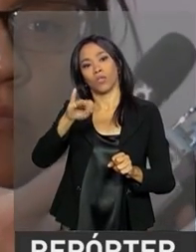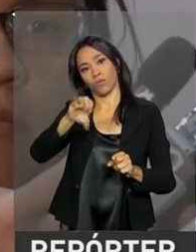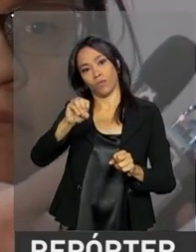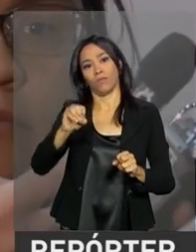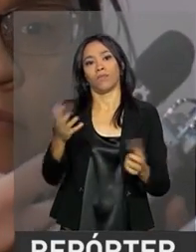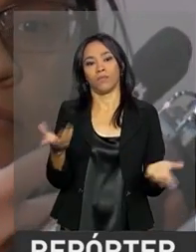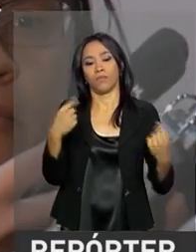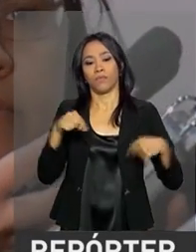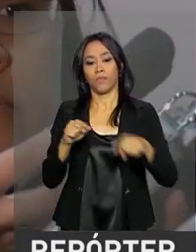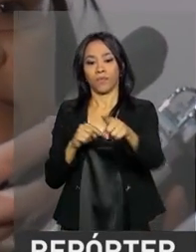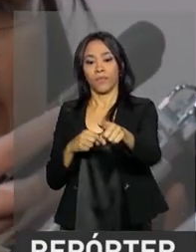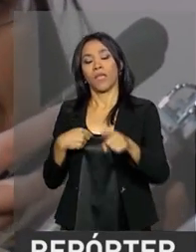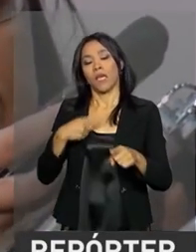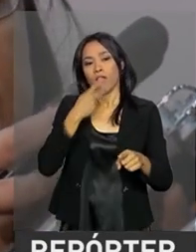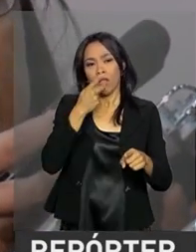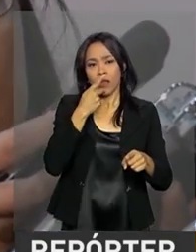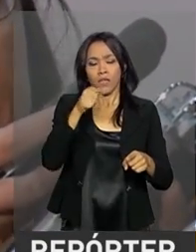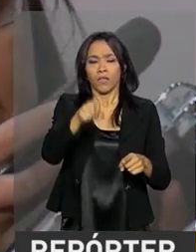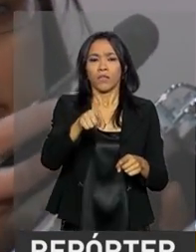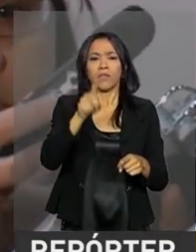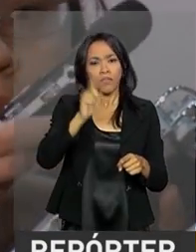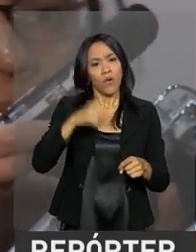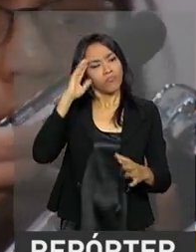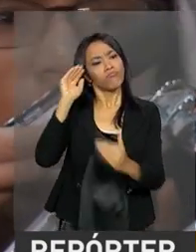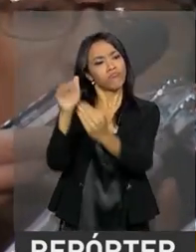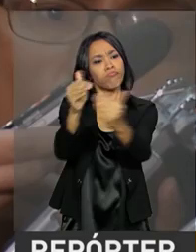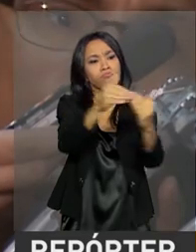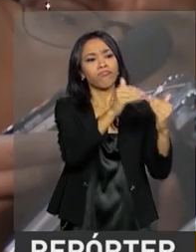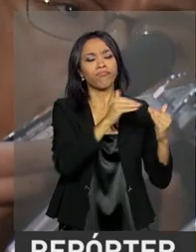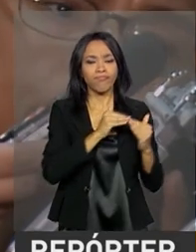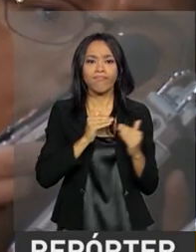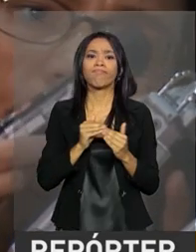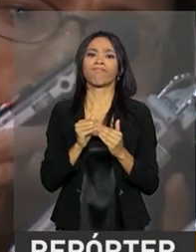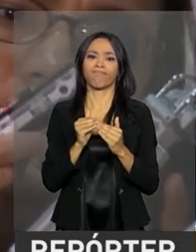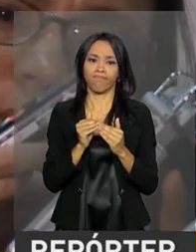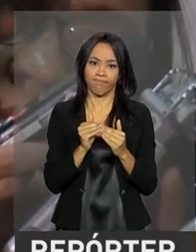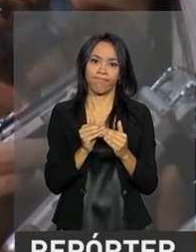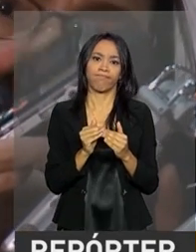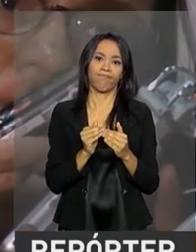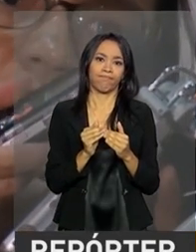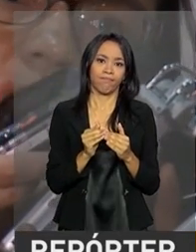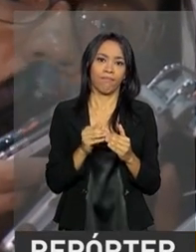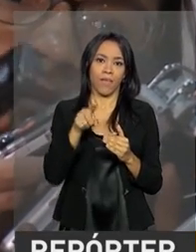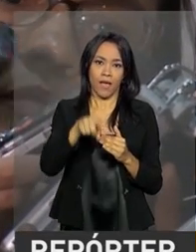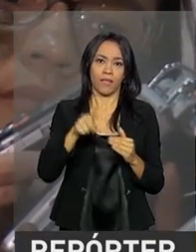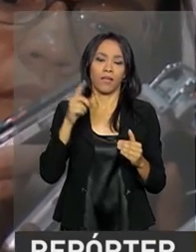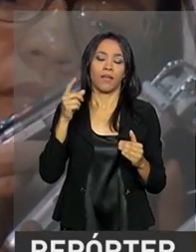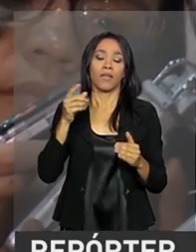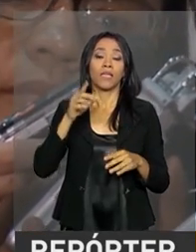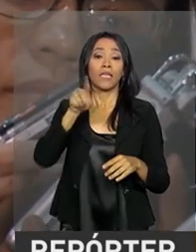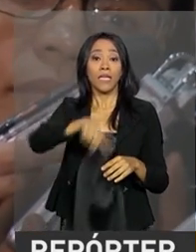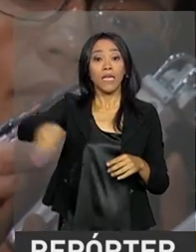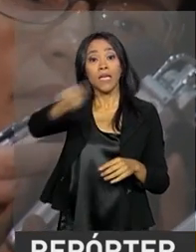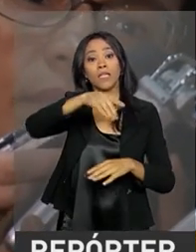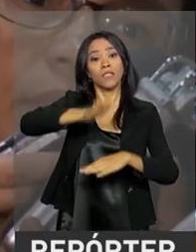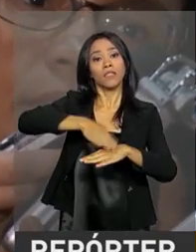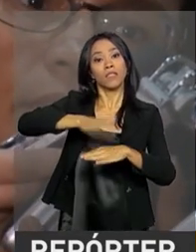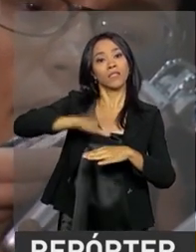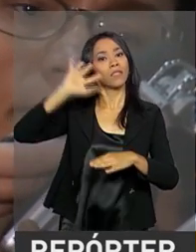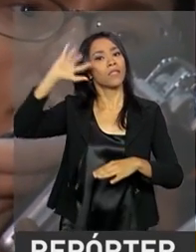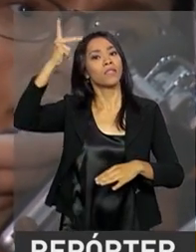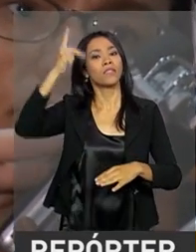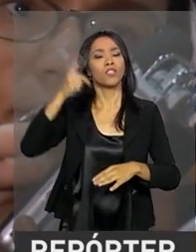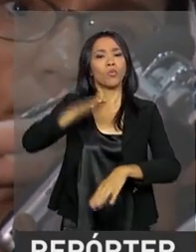Foi uma decisão consensada com todos os radiodifusores, em que eles têm a possibilidade de decidirem o